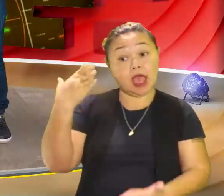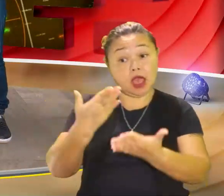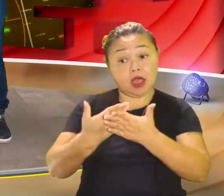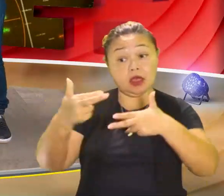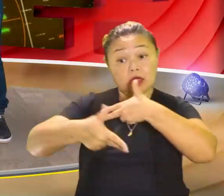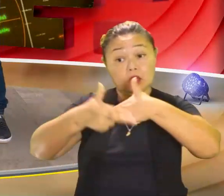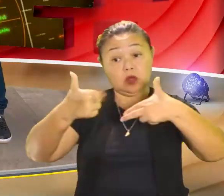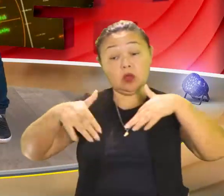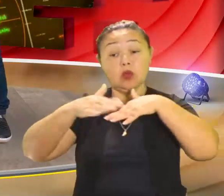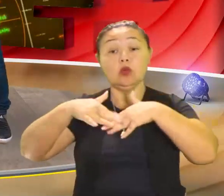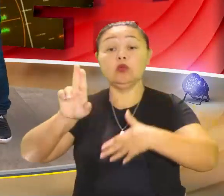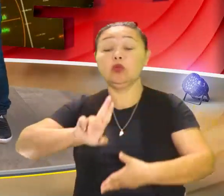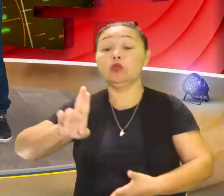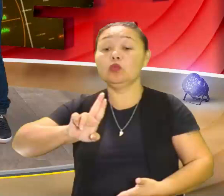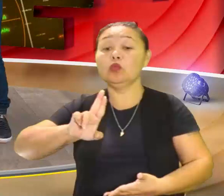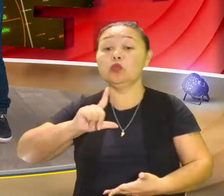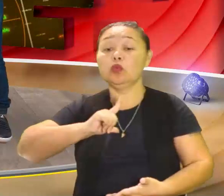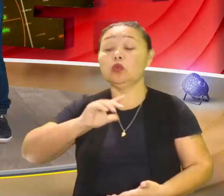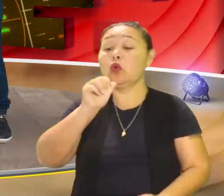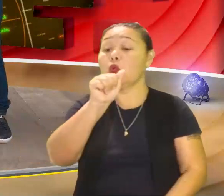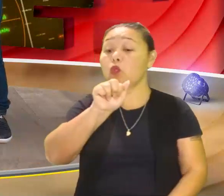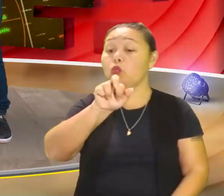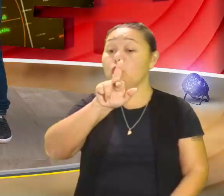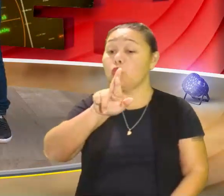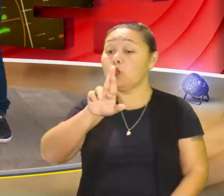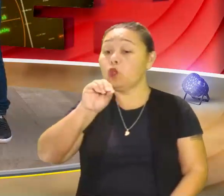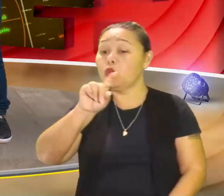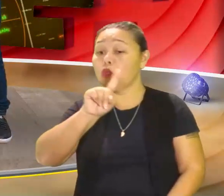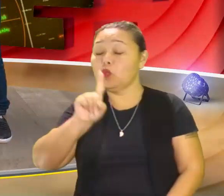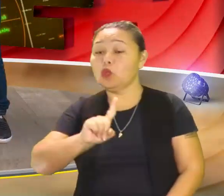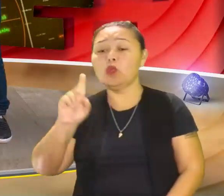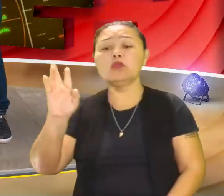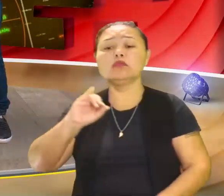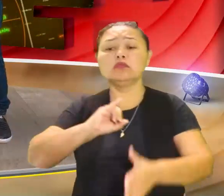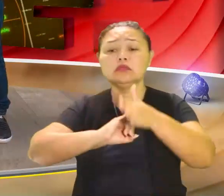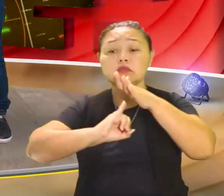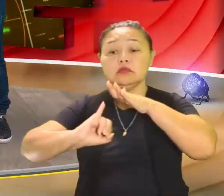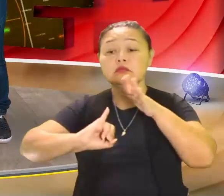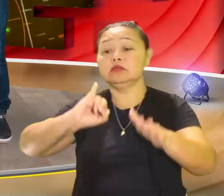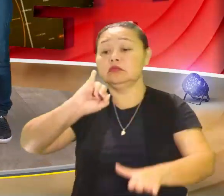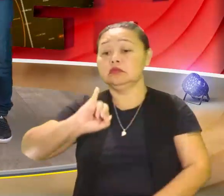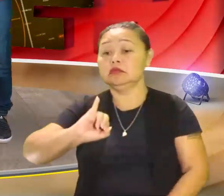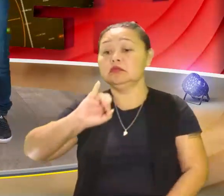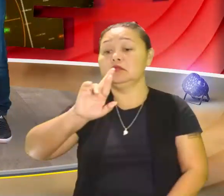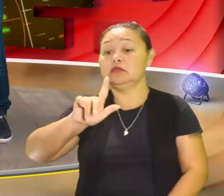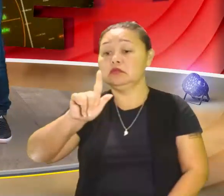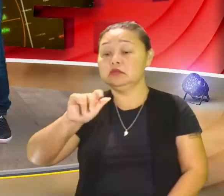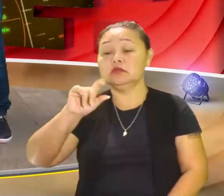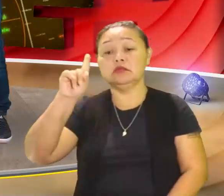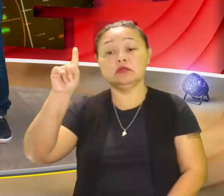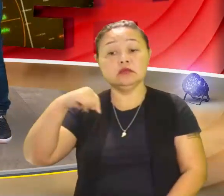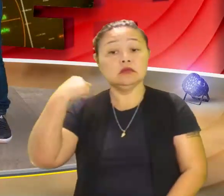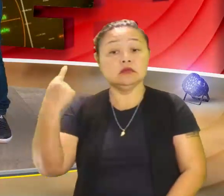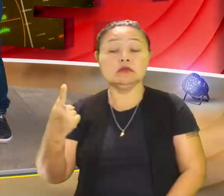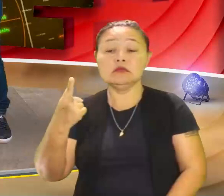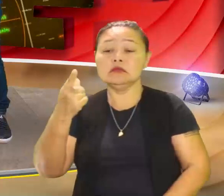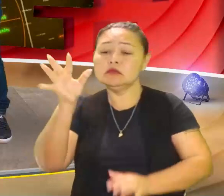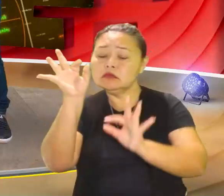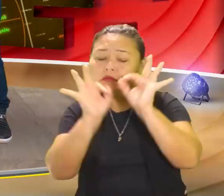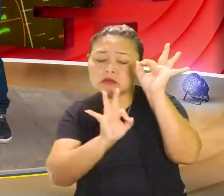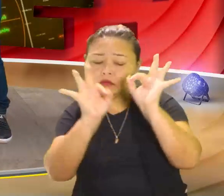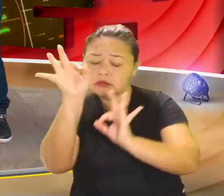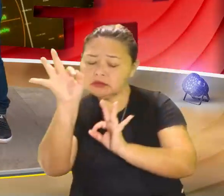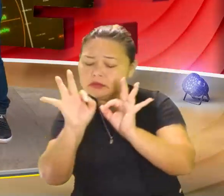aula de etnomatemática, nós falamos sobre a produção do arroz. Tinha um instituto, IRGA. o IRGA. Ele